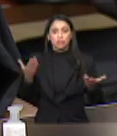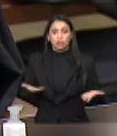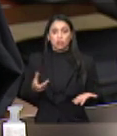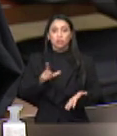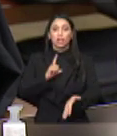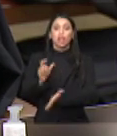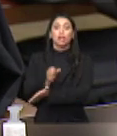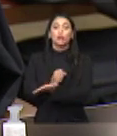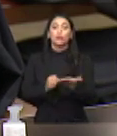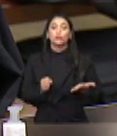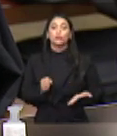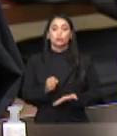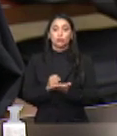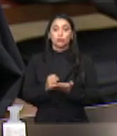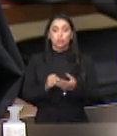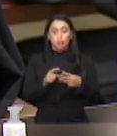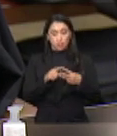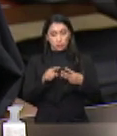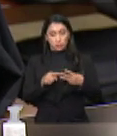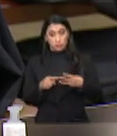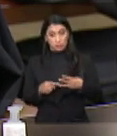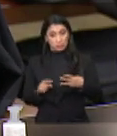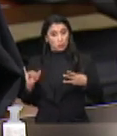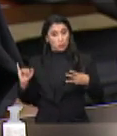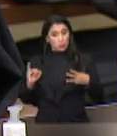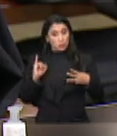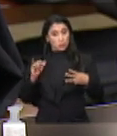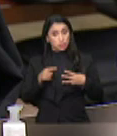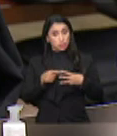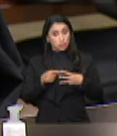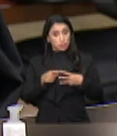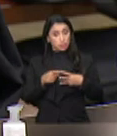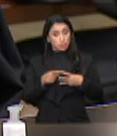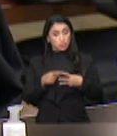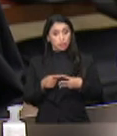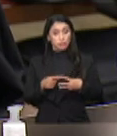fundaram em, eu penso, três premissas importantes. A primeira,